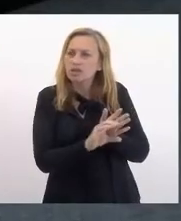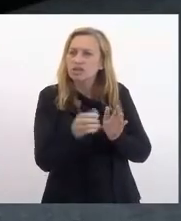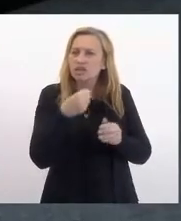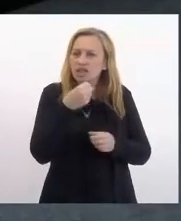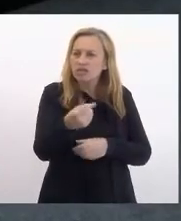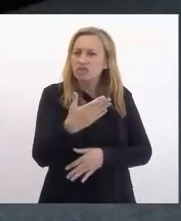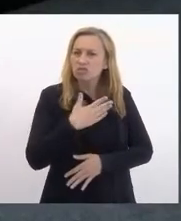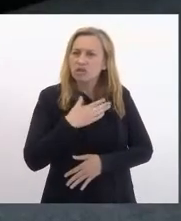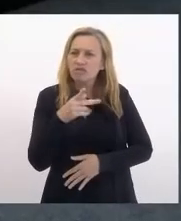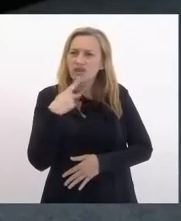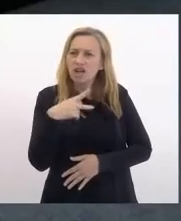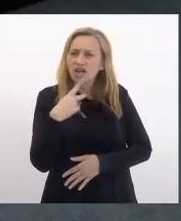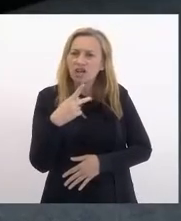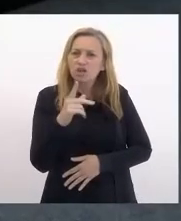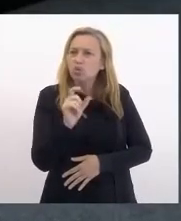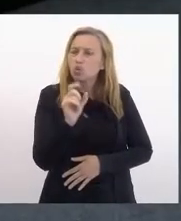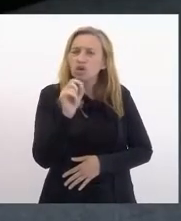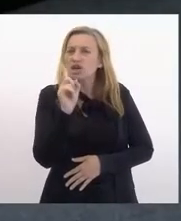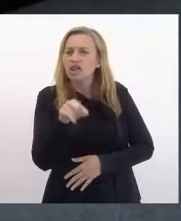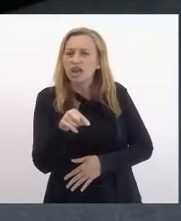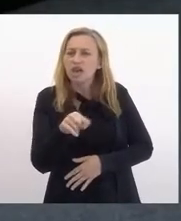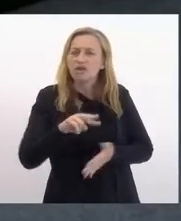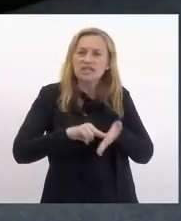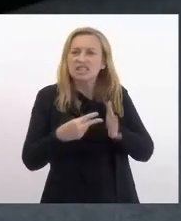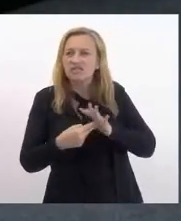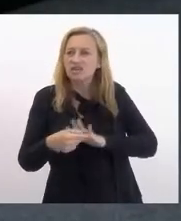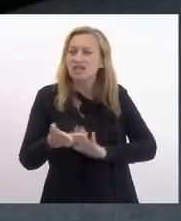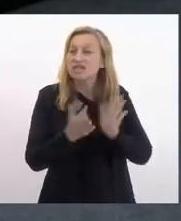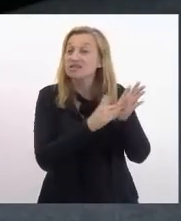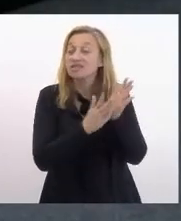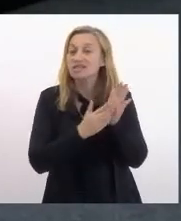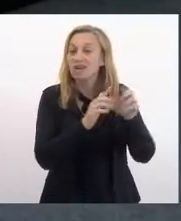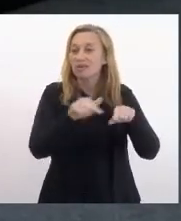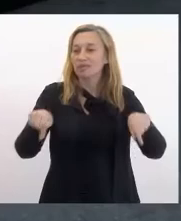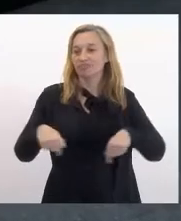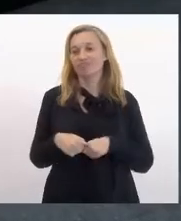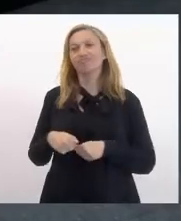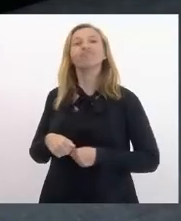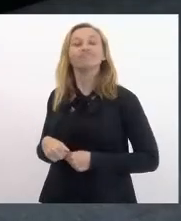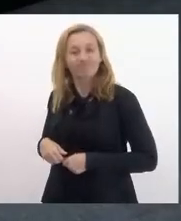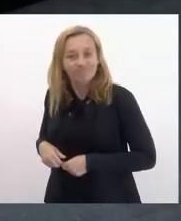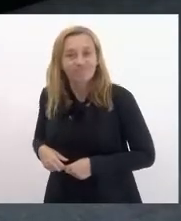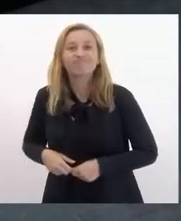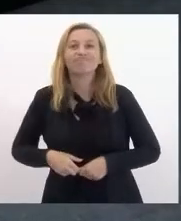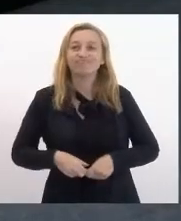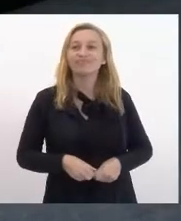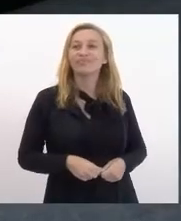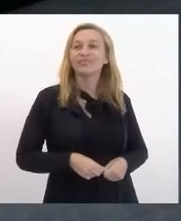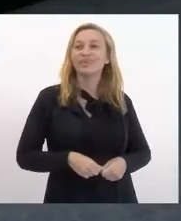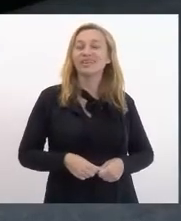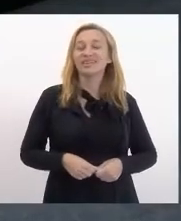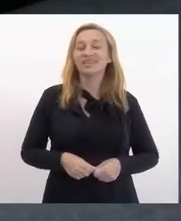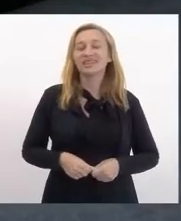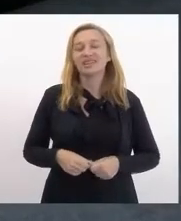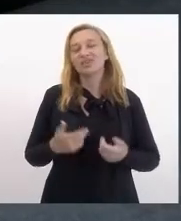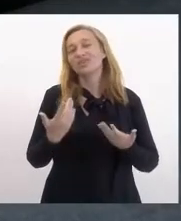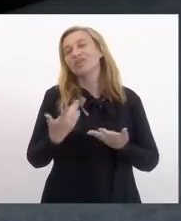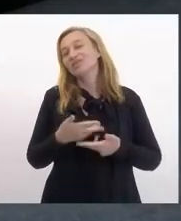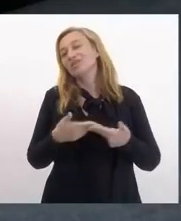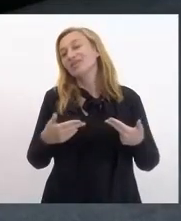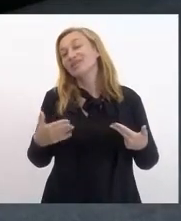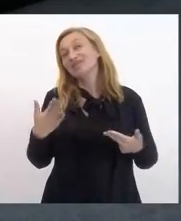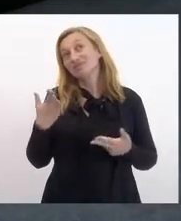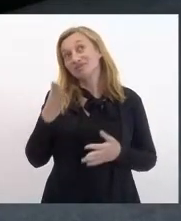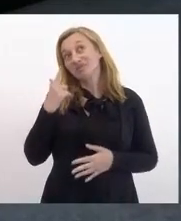minha, dizendo o que, que é para mim, o que, que significa para mim exatamente a roda de samba. Roda de samba é uma das coisas que eu já